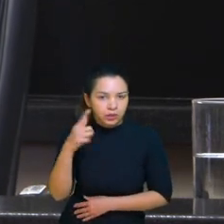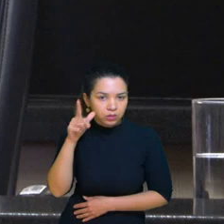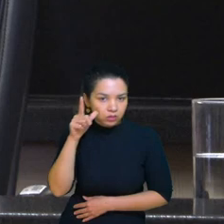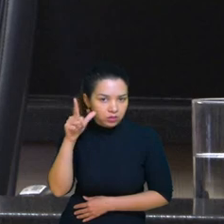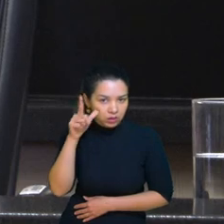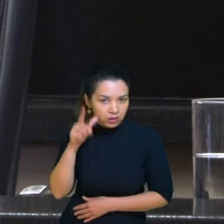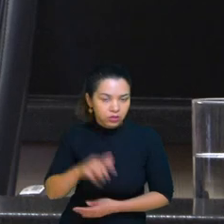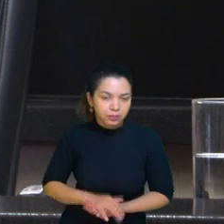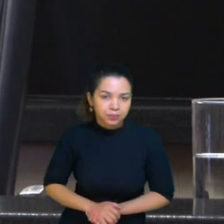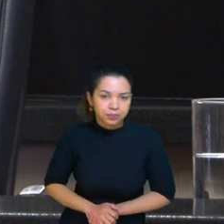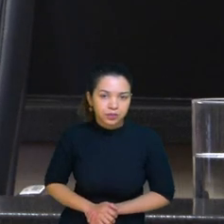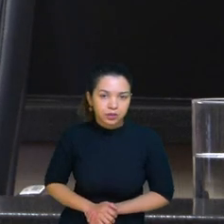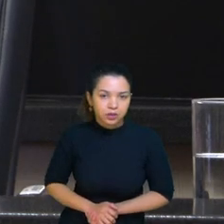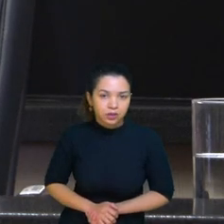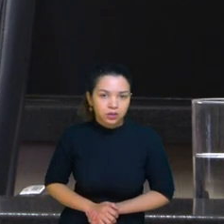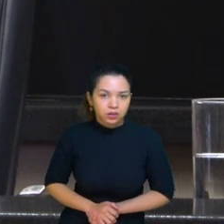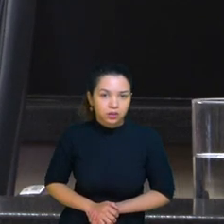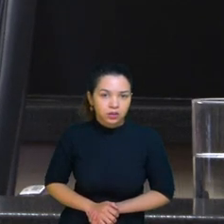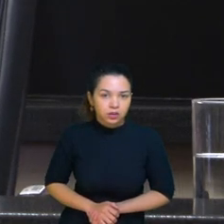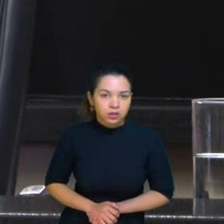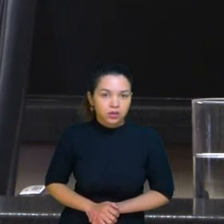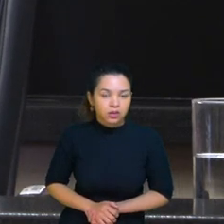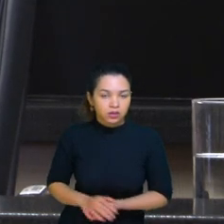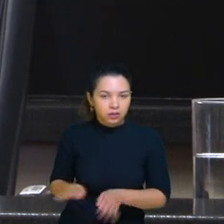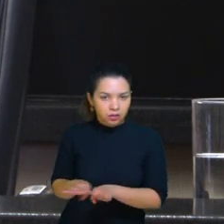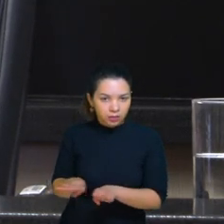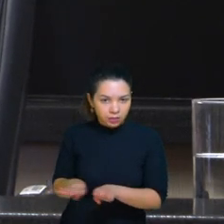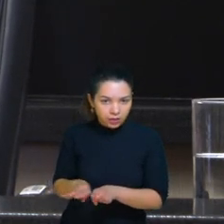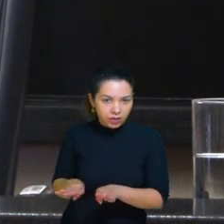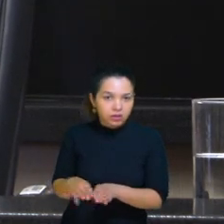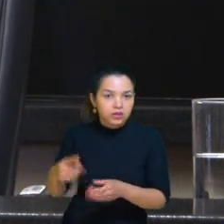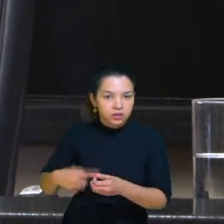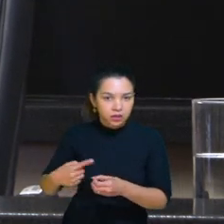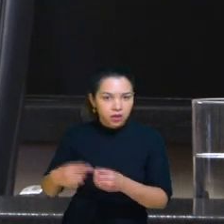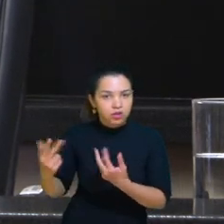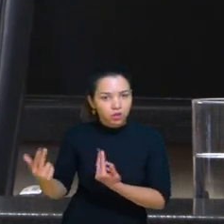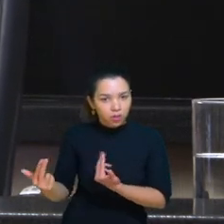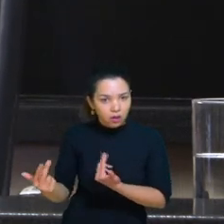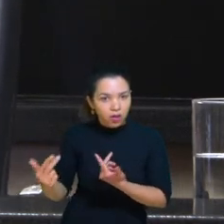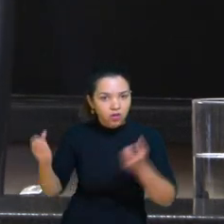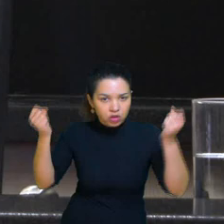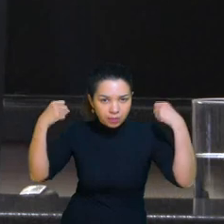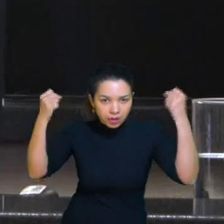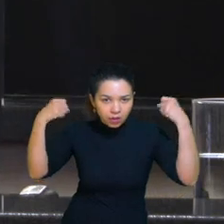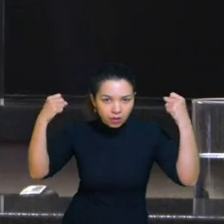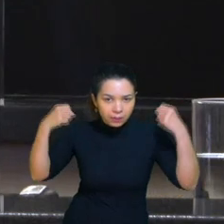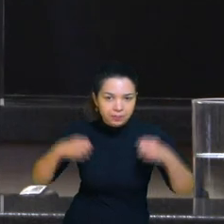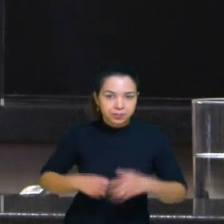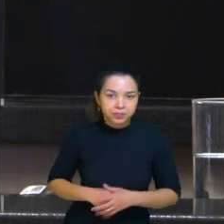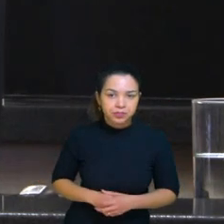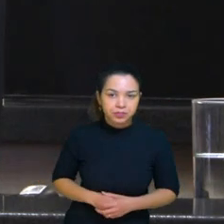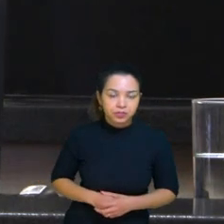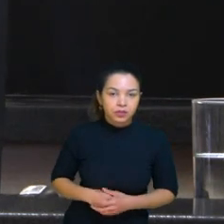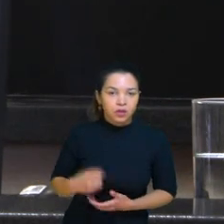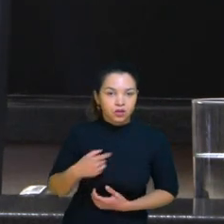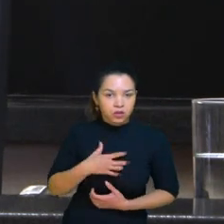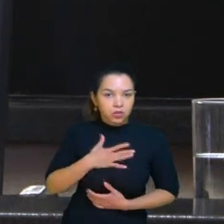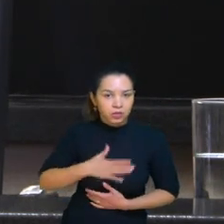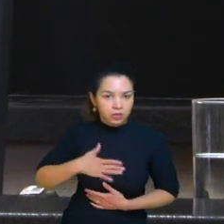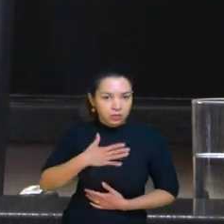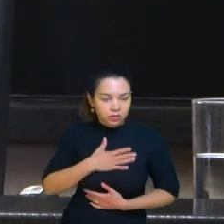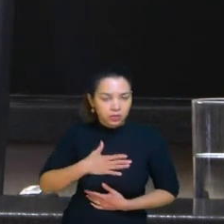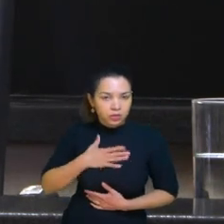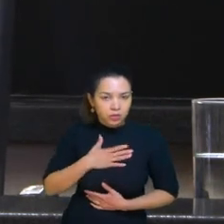carminati né nossa conterrânea lá Chapecó tá uma grande satisfação estar aqui cumprimentando